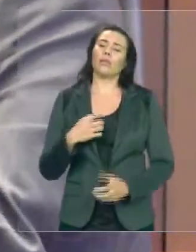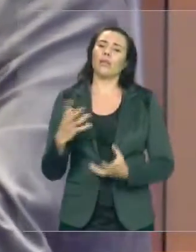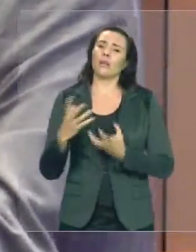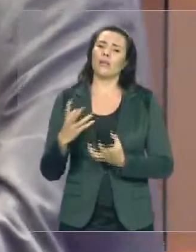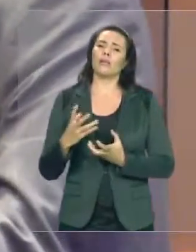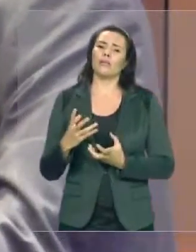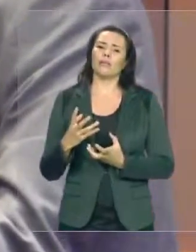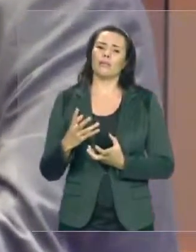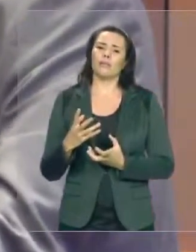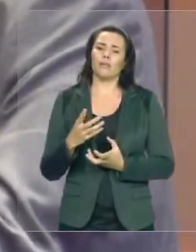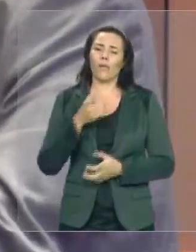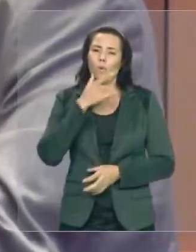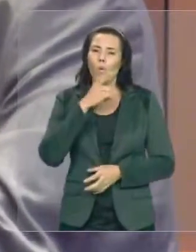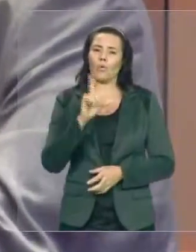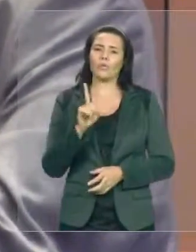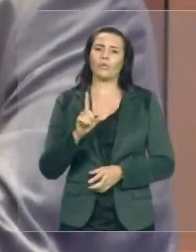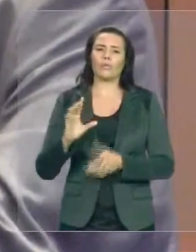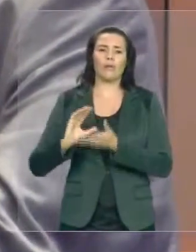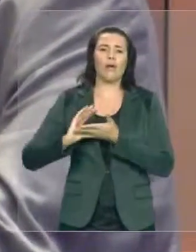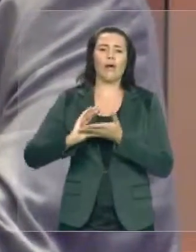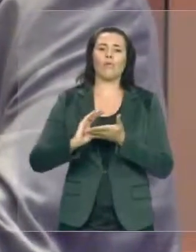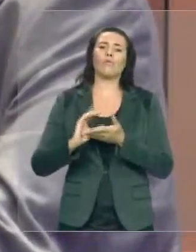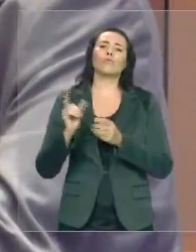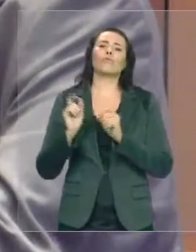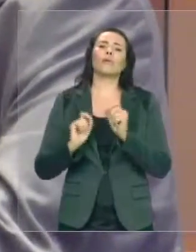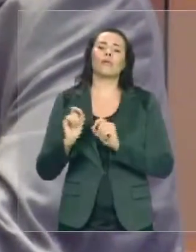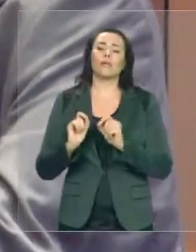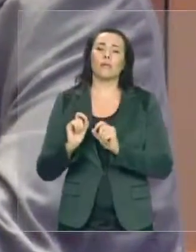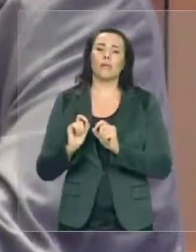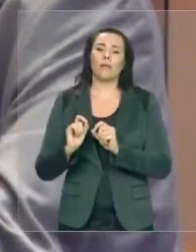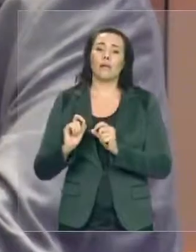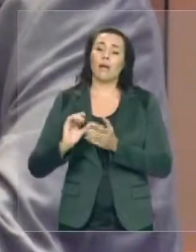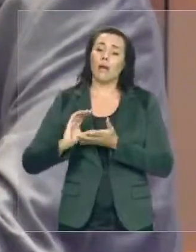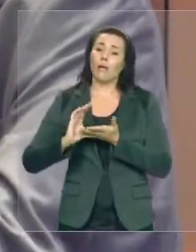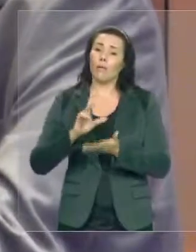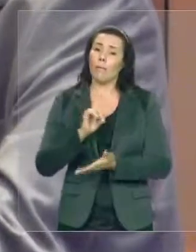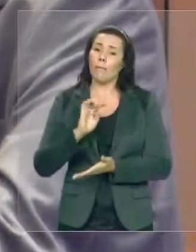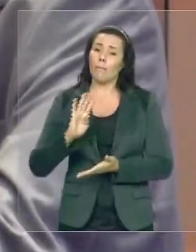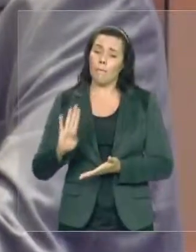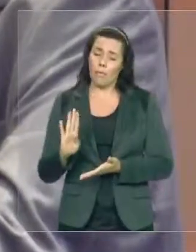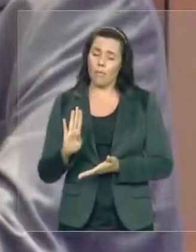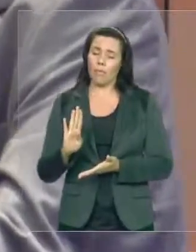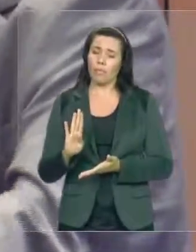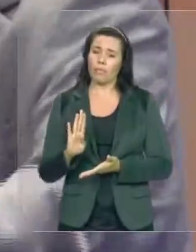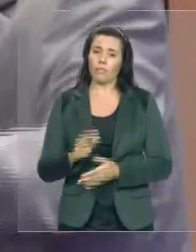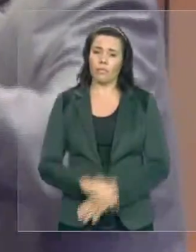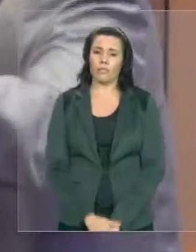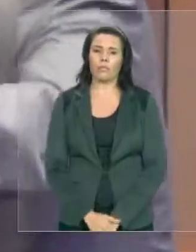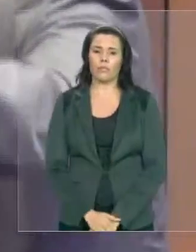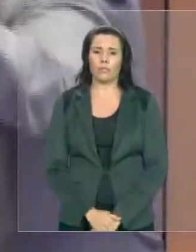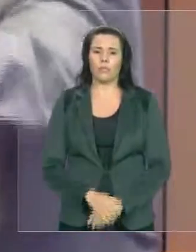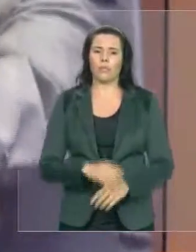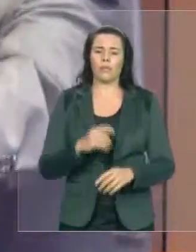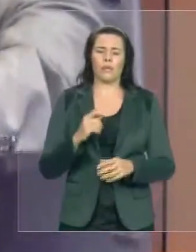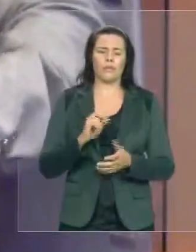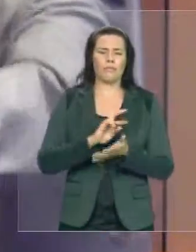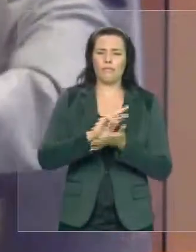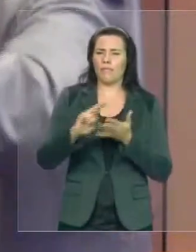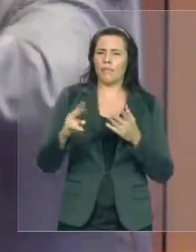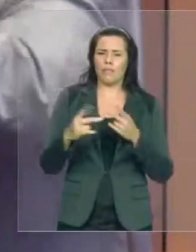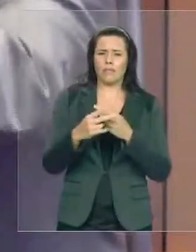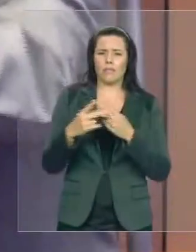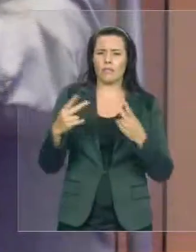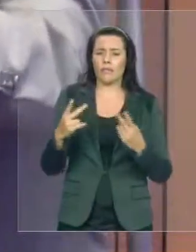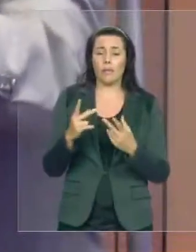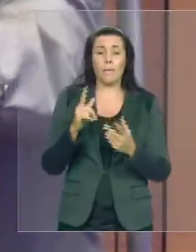lógico, no momento que você corta ministérios, alguns ministérios se acham, que tinham o título de ministério, se